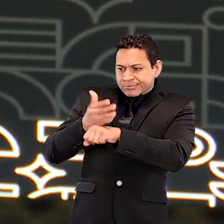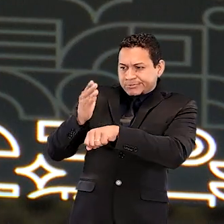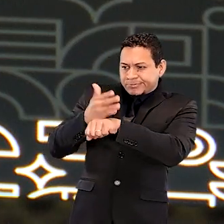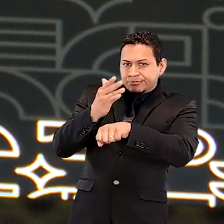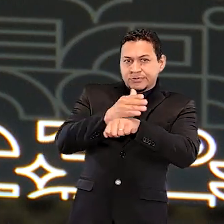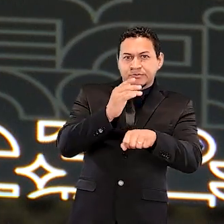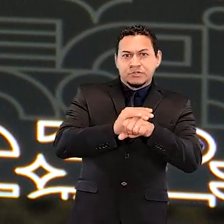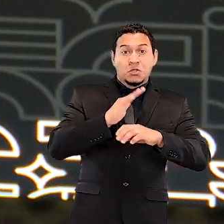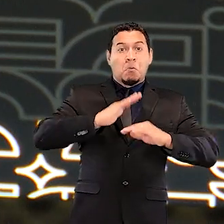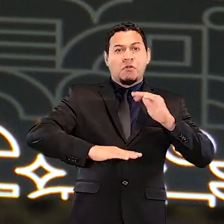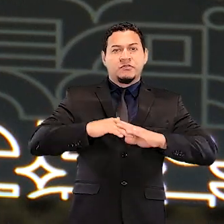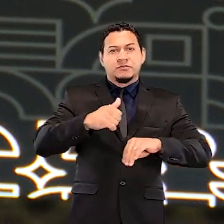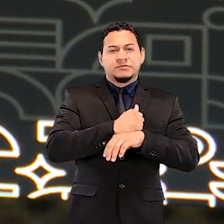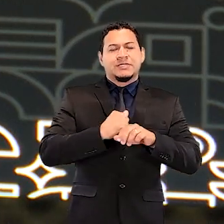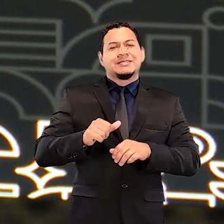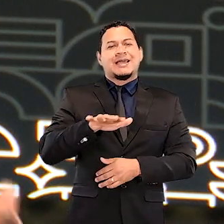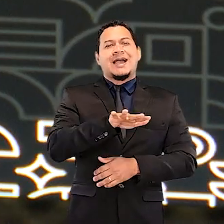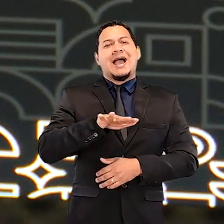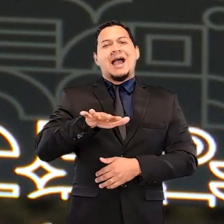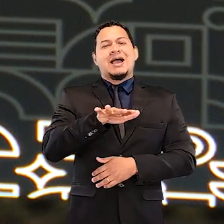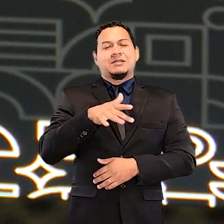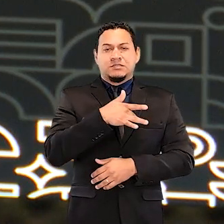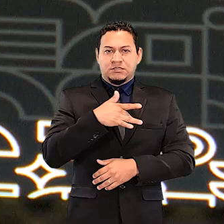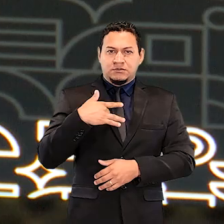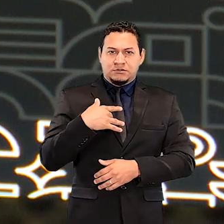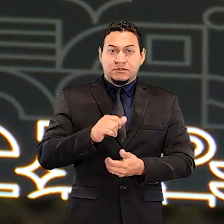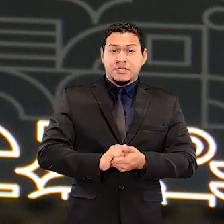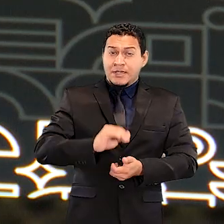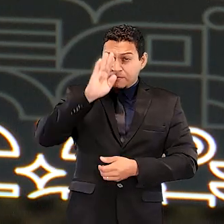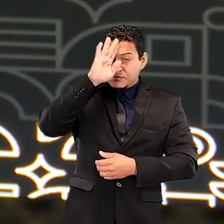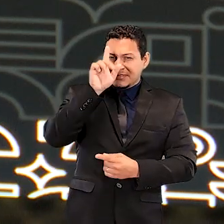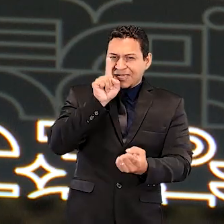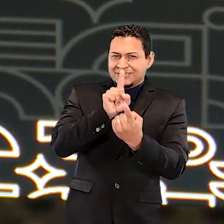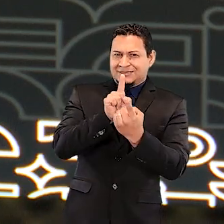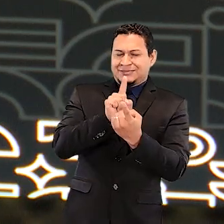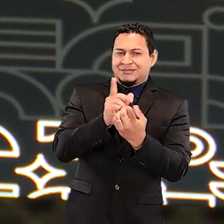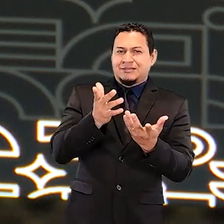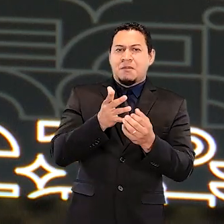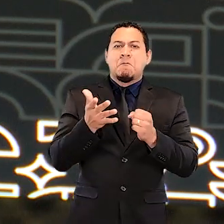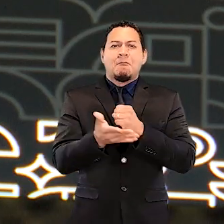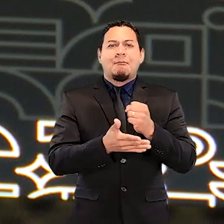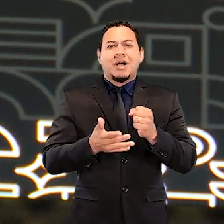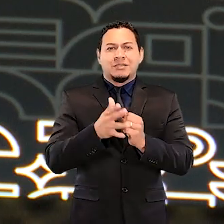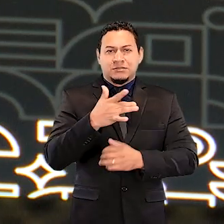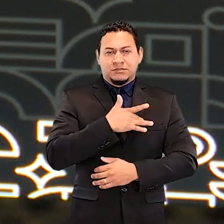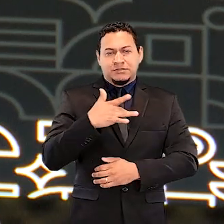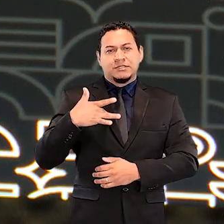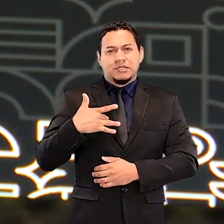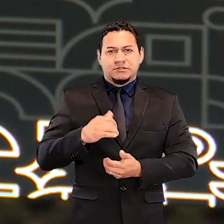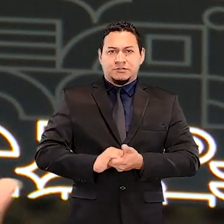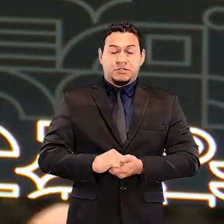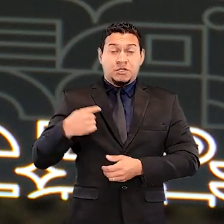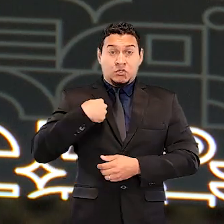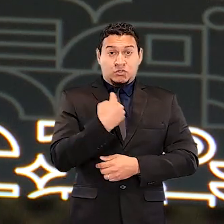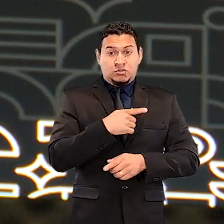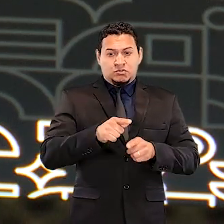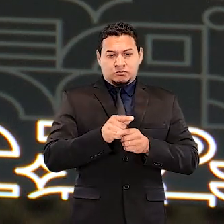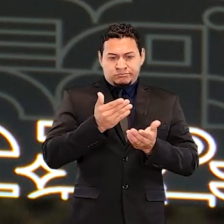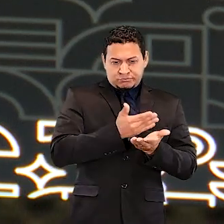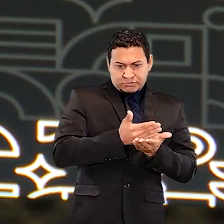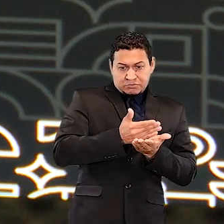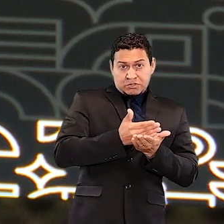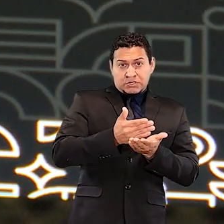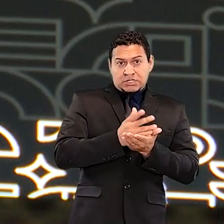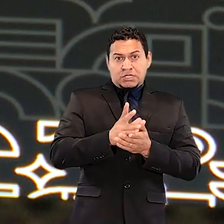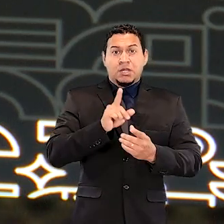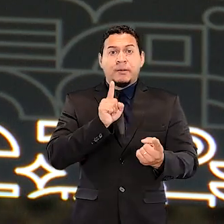profissionais de saúde da assistência básica de saúde, né, nós somos da rede primária de